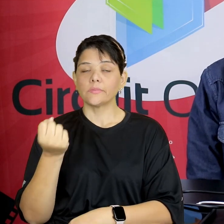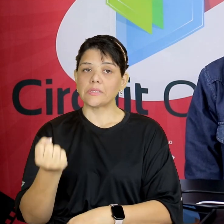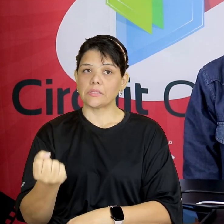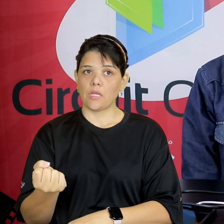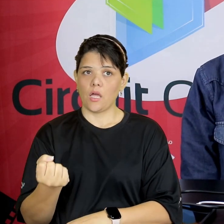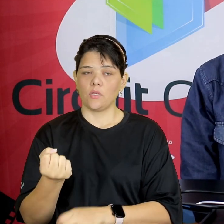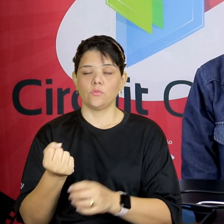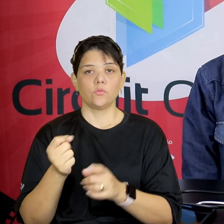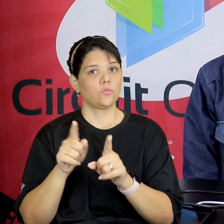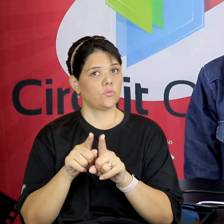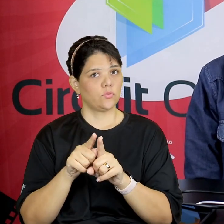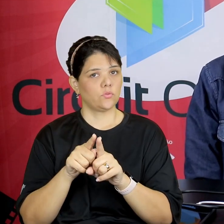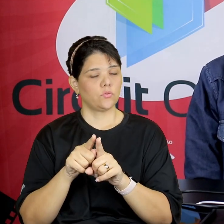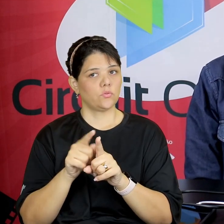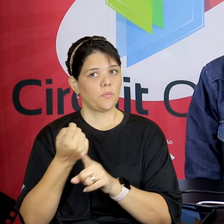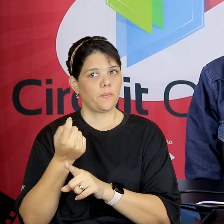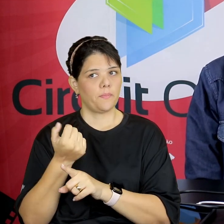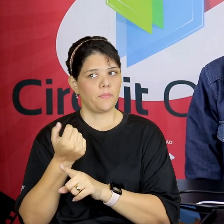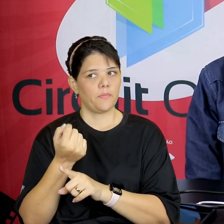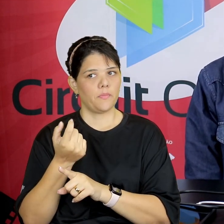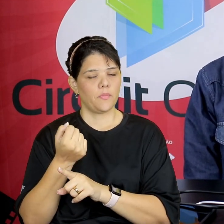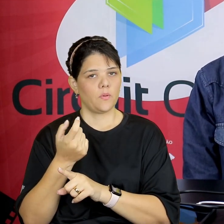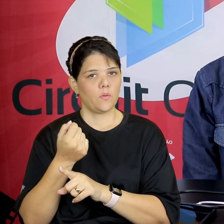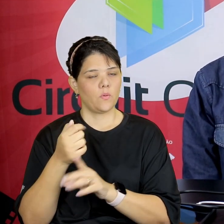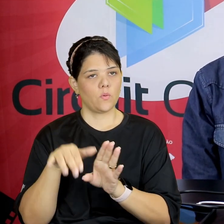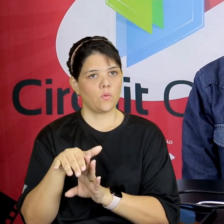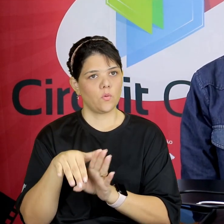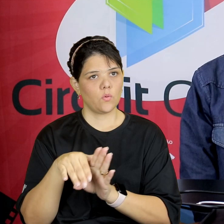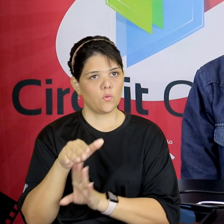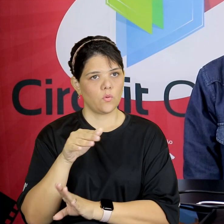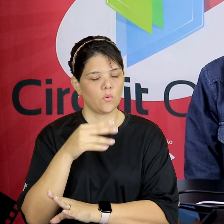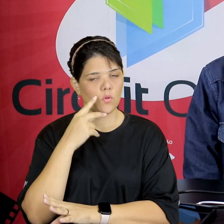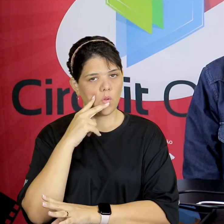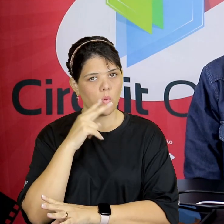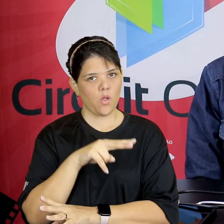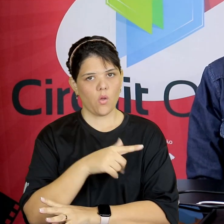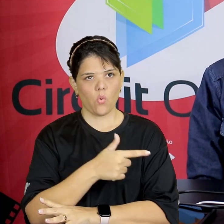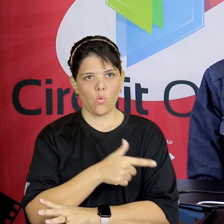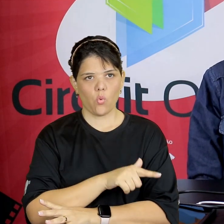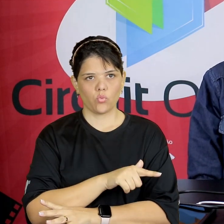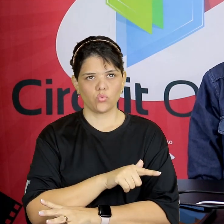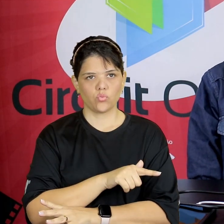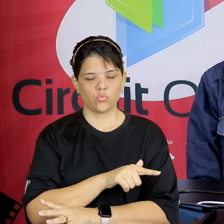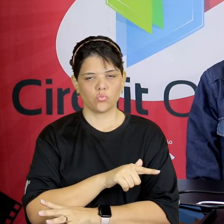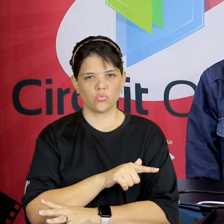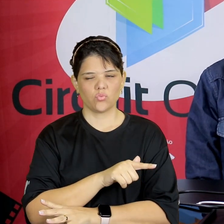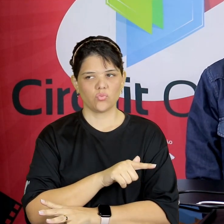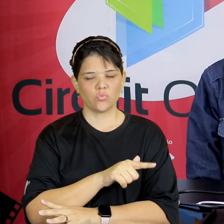pesado para muito pouco. Eu recomendaria dar uma olhada em outros. Às vezes tem